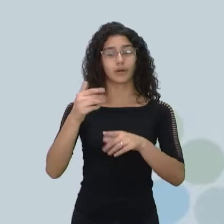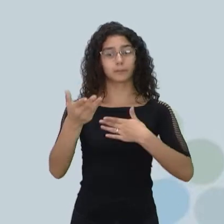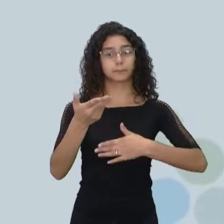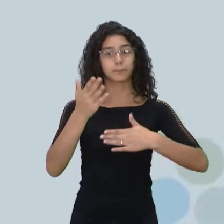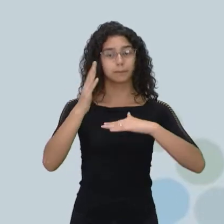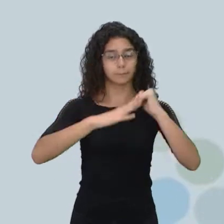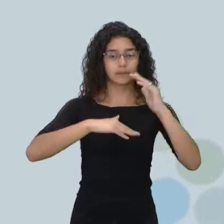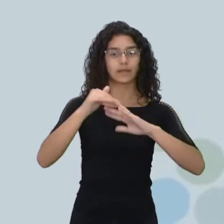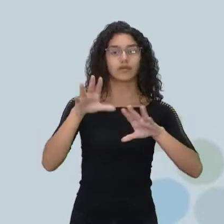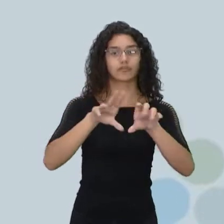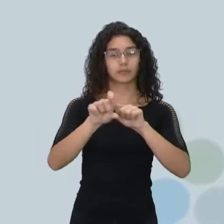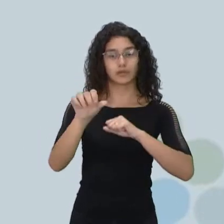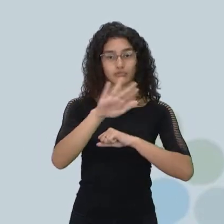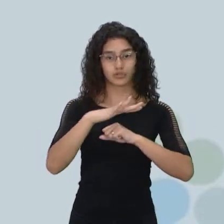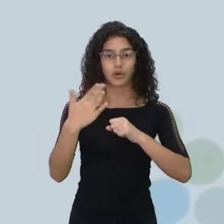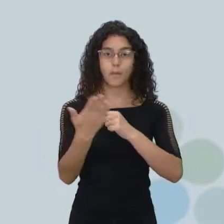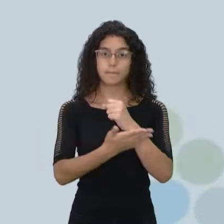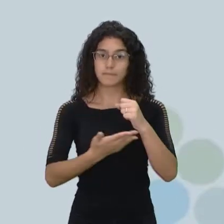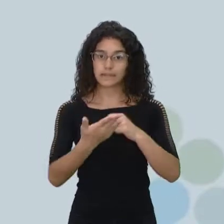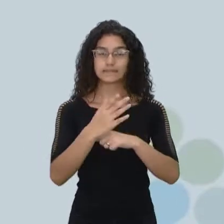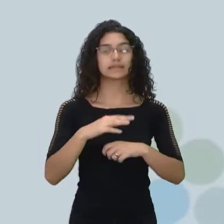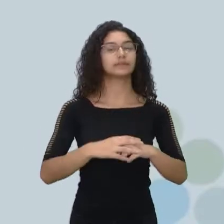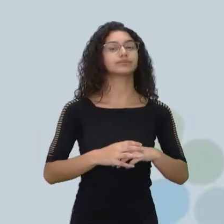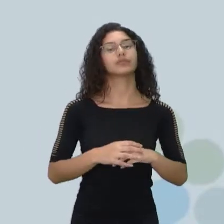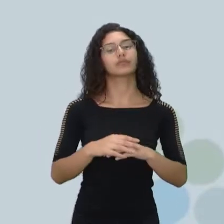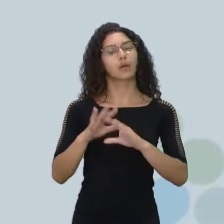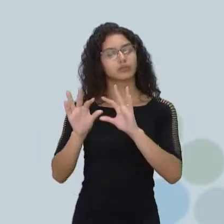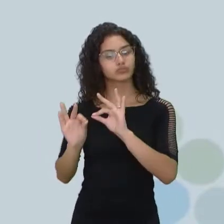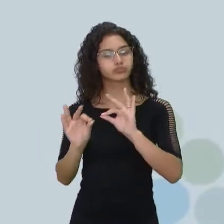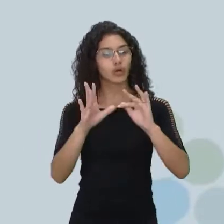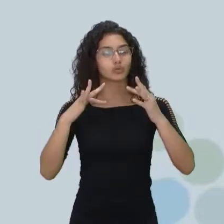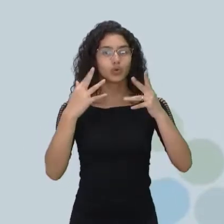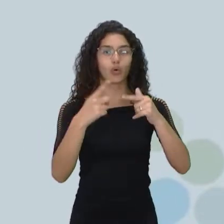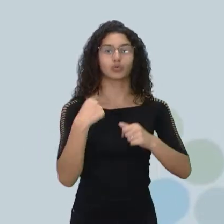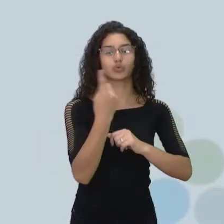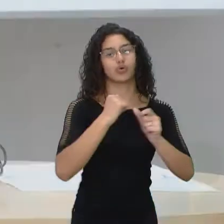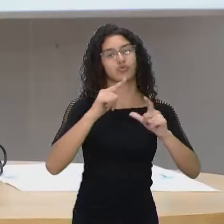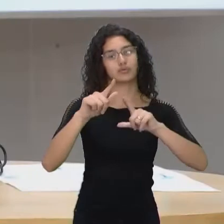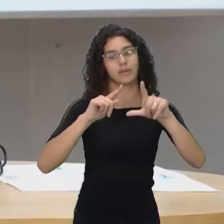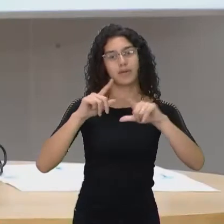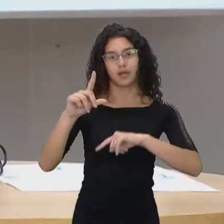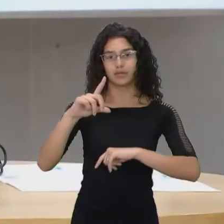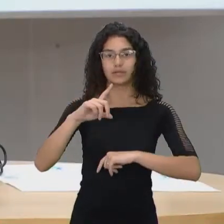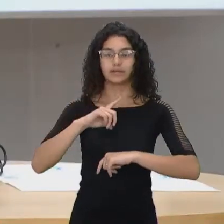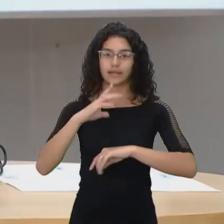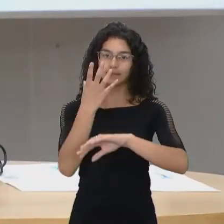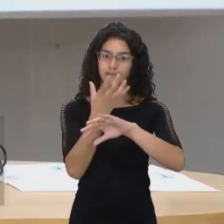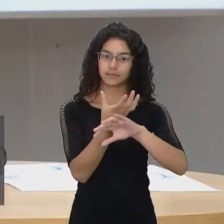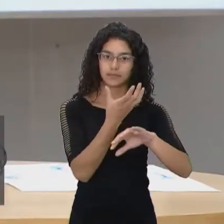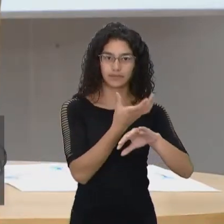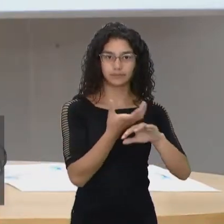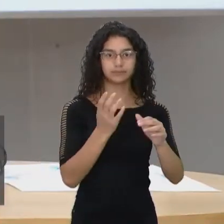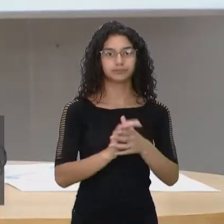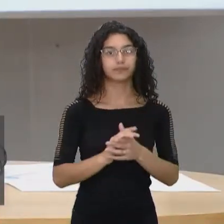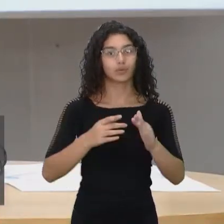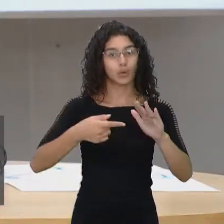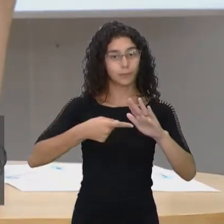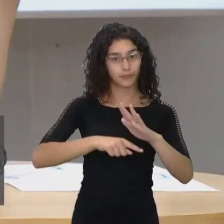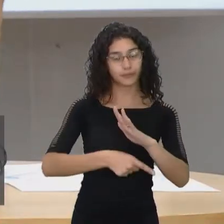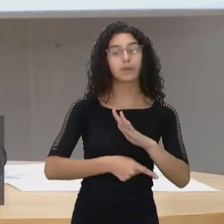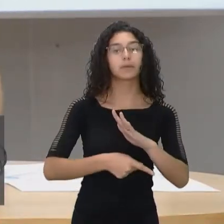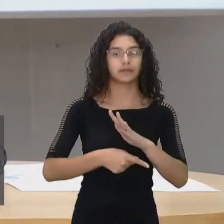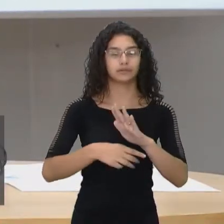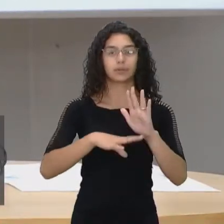da formação geral básica que vai guiar todo o nosso trabalho ao longo deste componente de aprofundamento